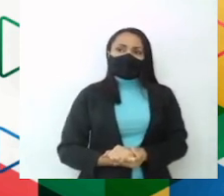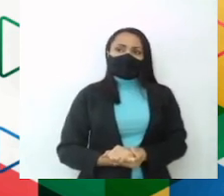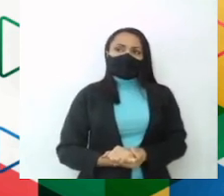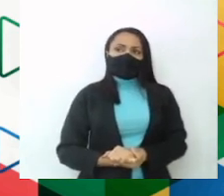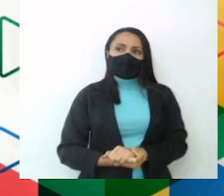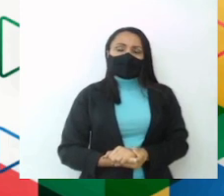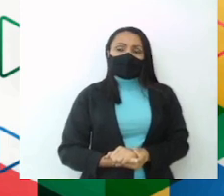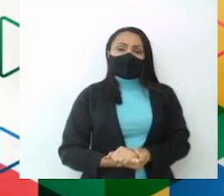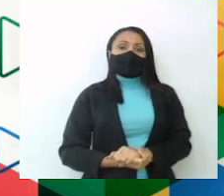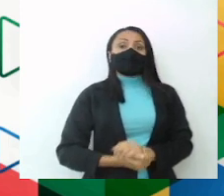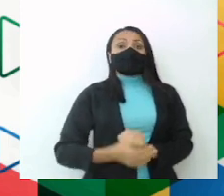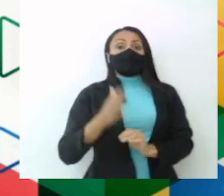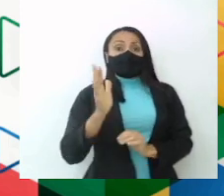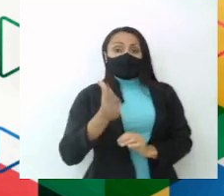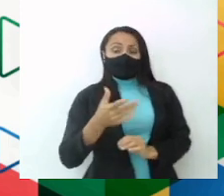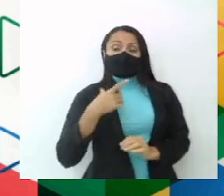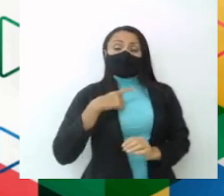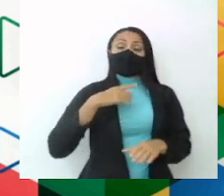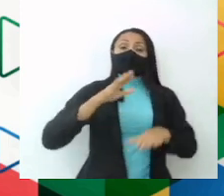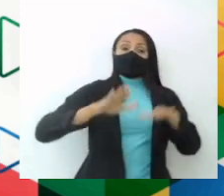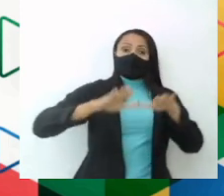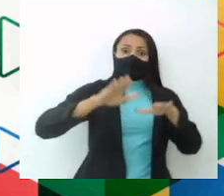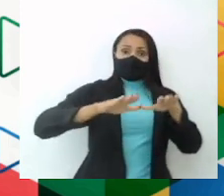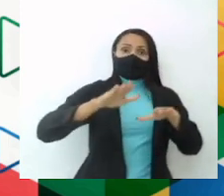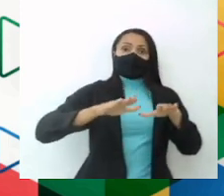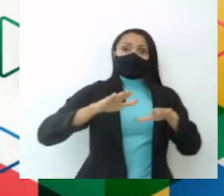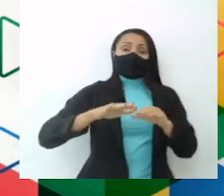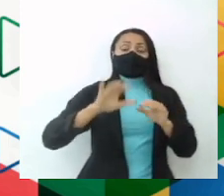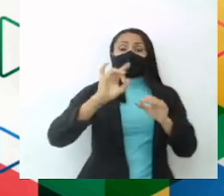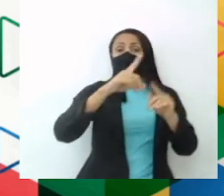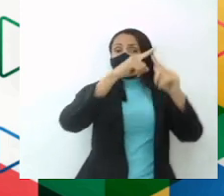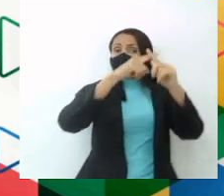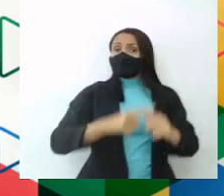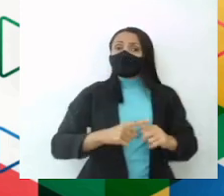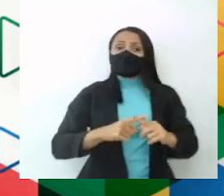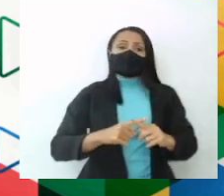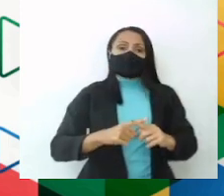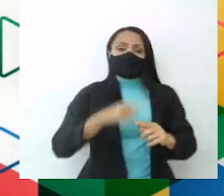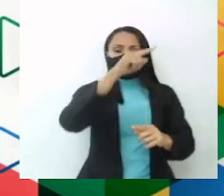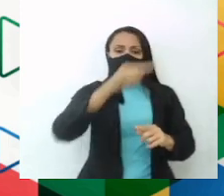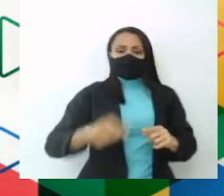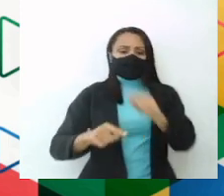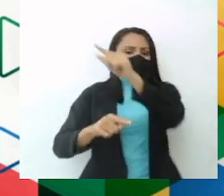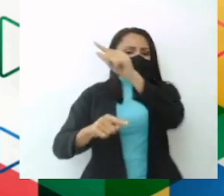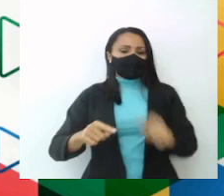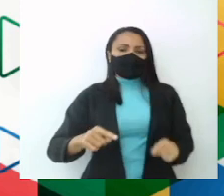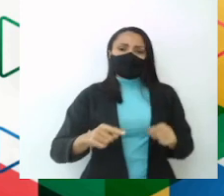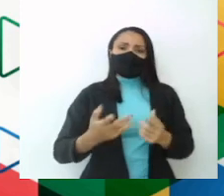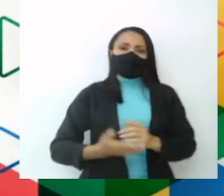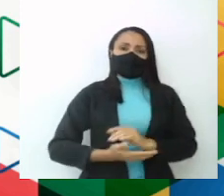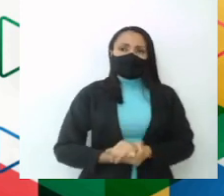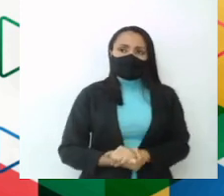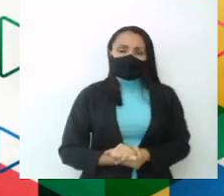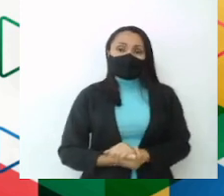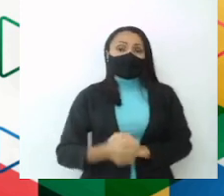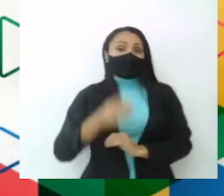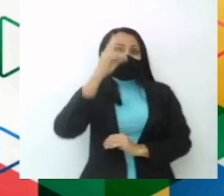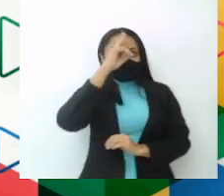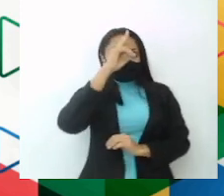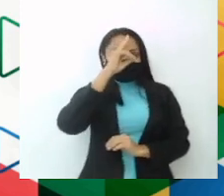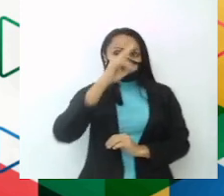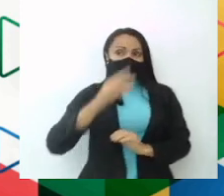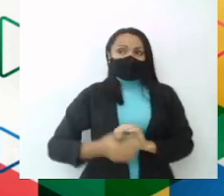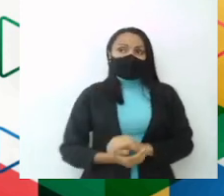agora, se você tem uma proporção ali, basta multiplicar meio pelos extremos, né? E lembrando o seguinte, quem